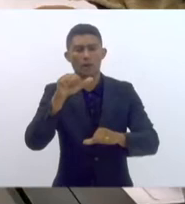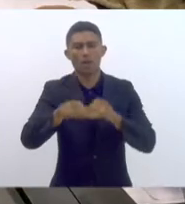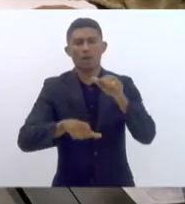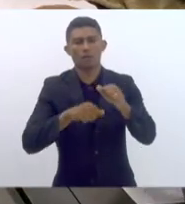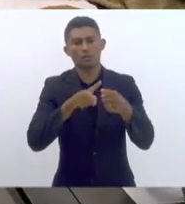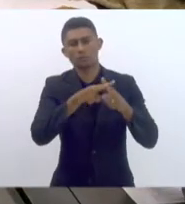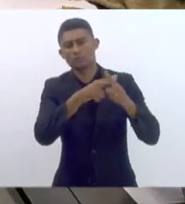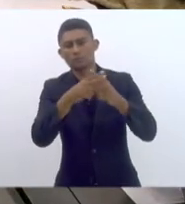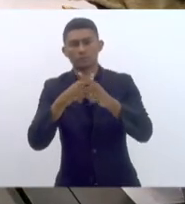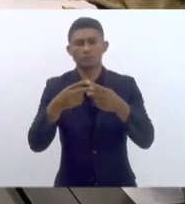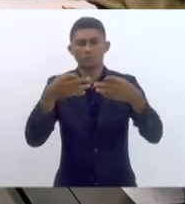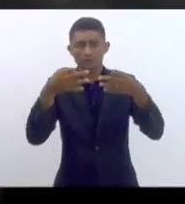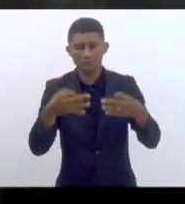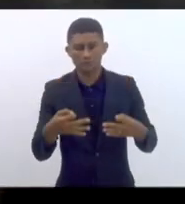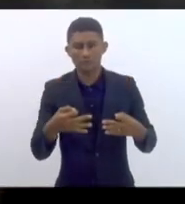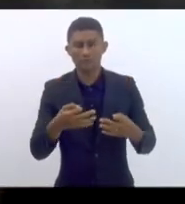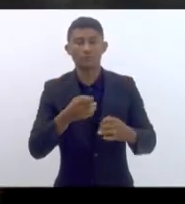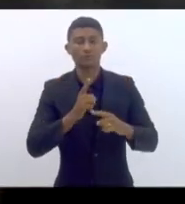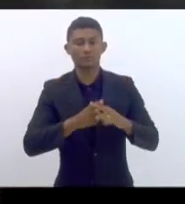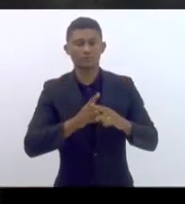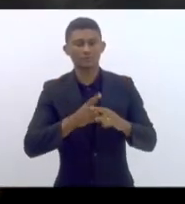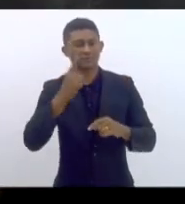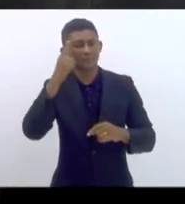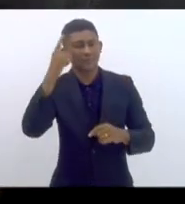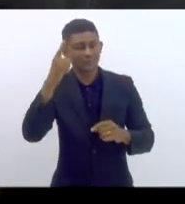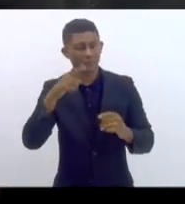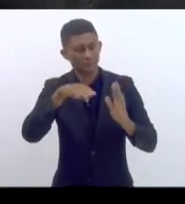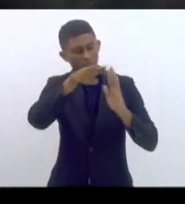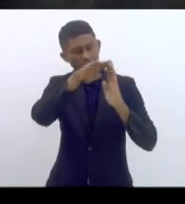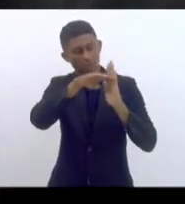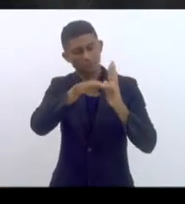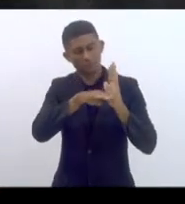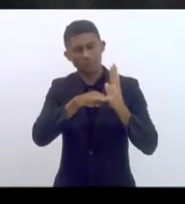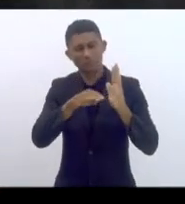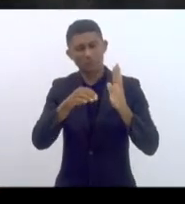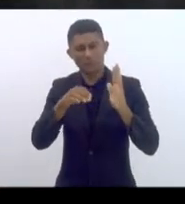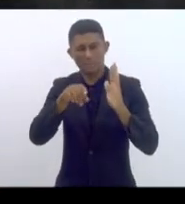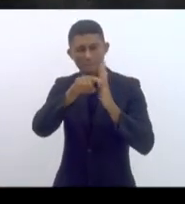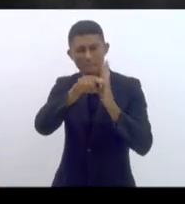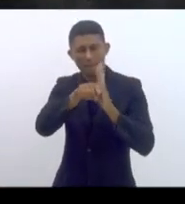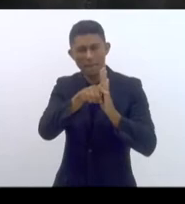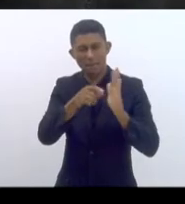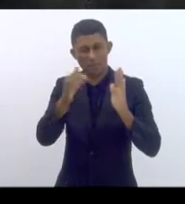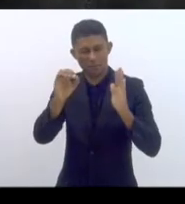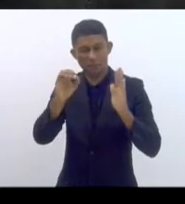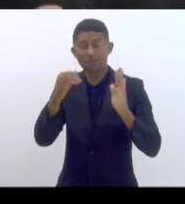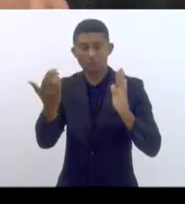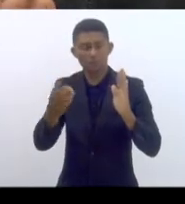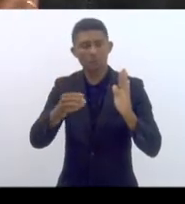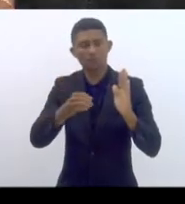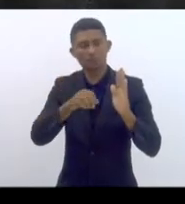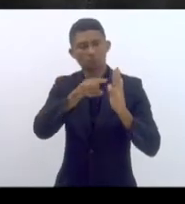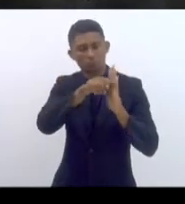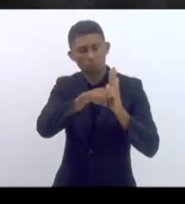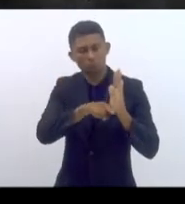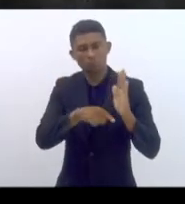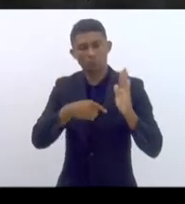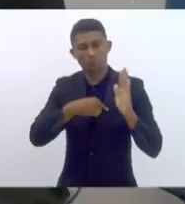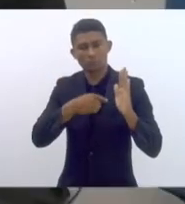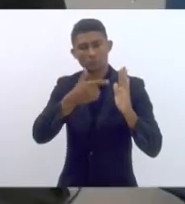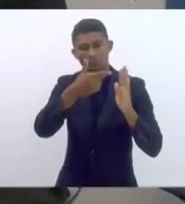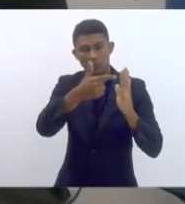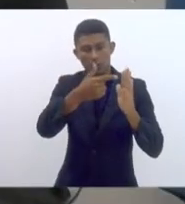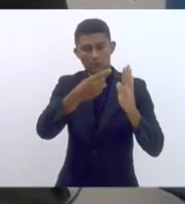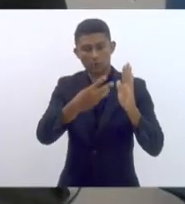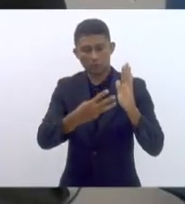as perguntas 2, 3 e 7, tá? Que foram as que a gente conseguiu. Do dia 27,